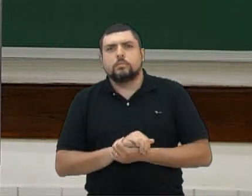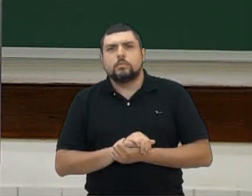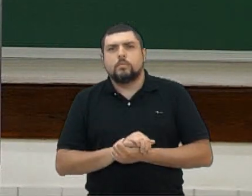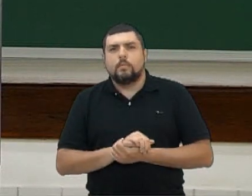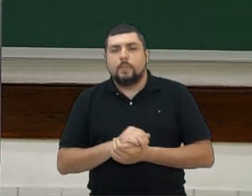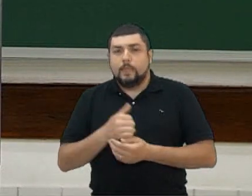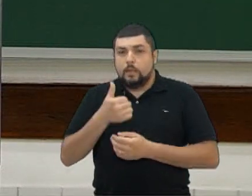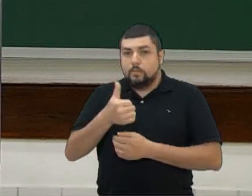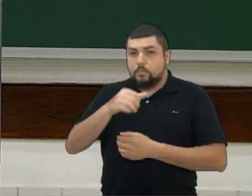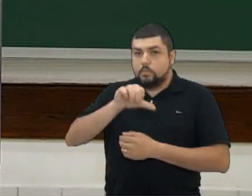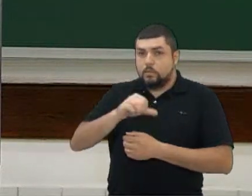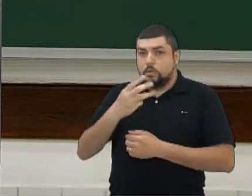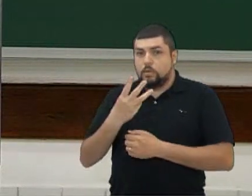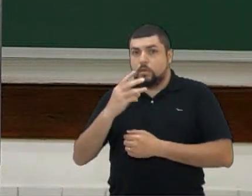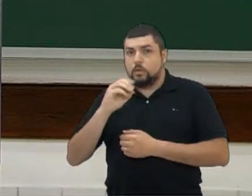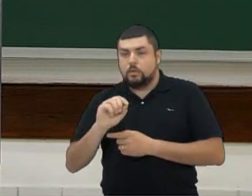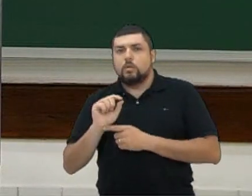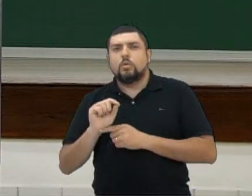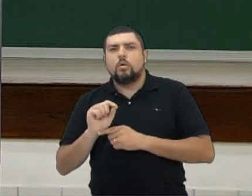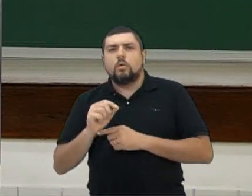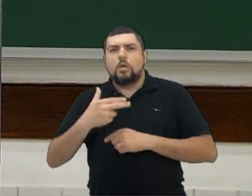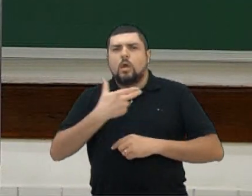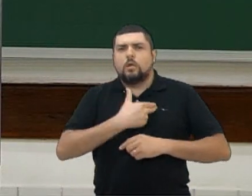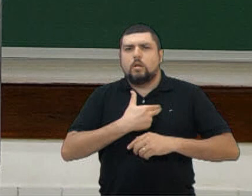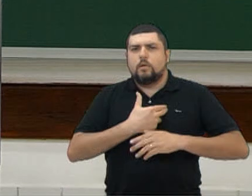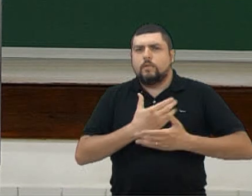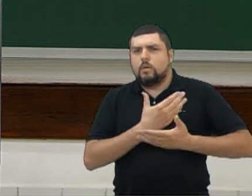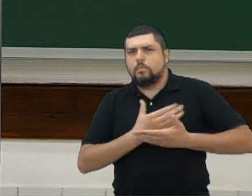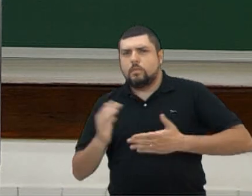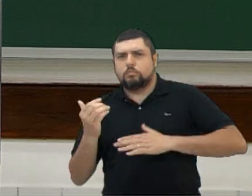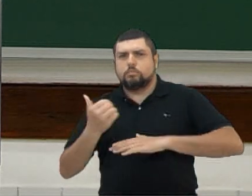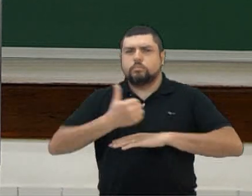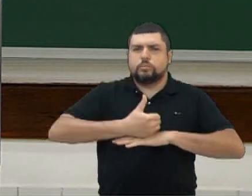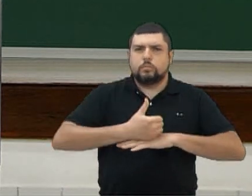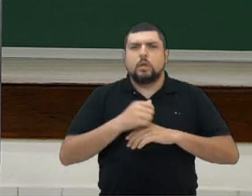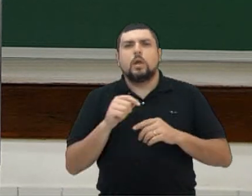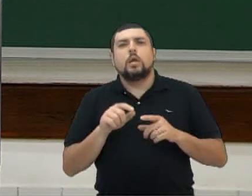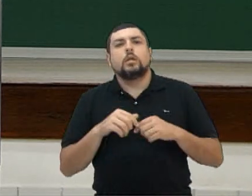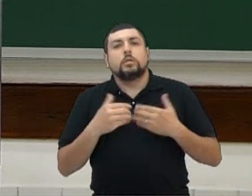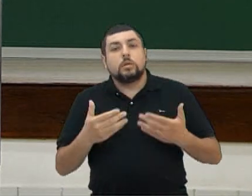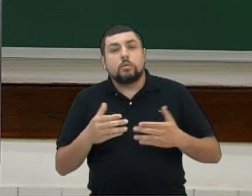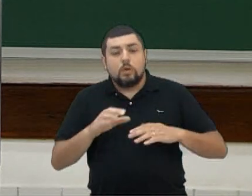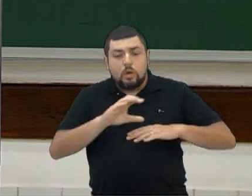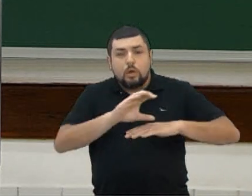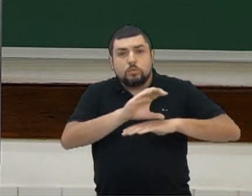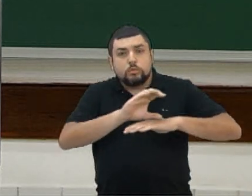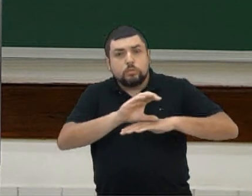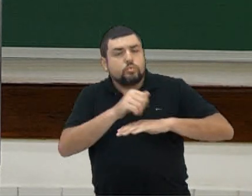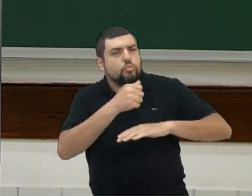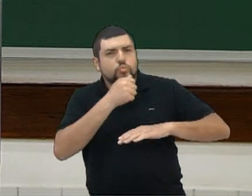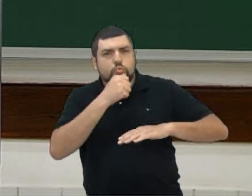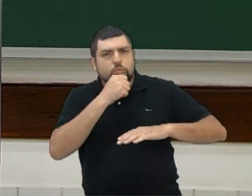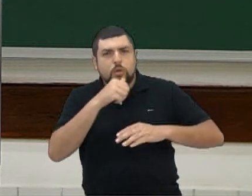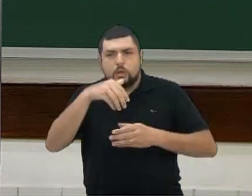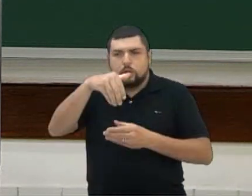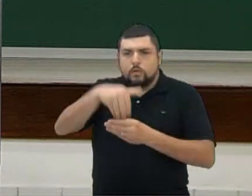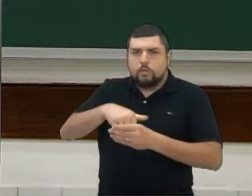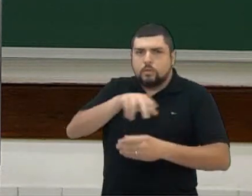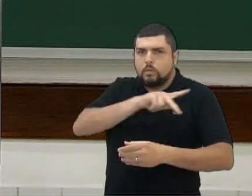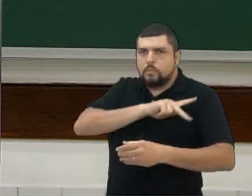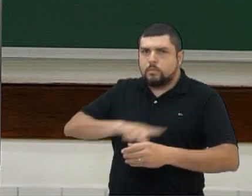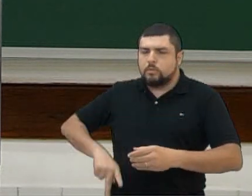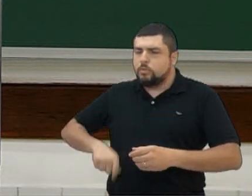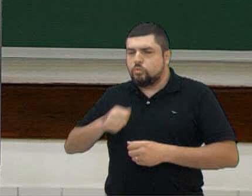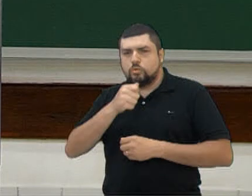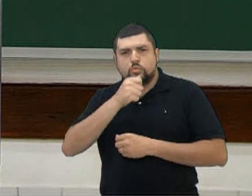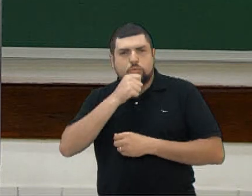30 e este governo ele é provisório. Ainda não há uma Constituição e ainda não há eleições para presidente. As